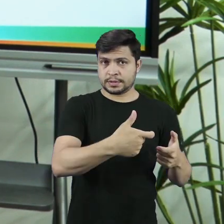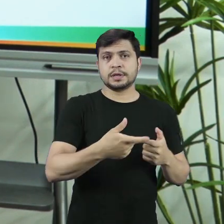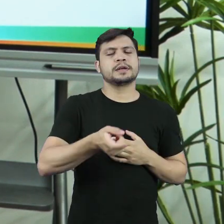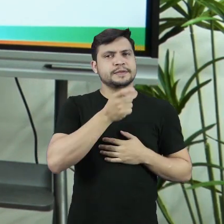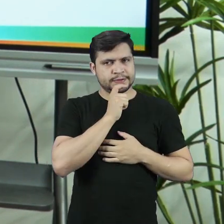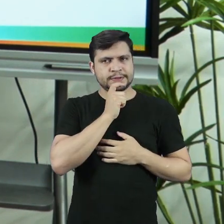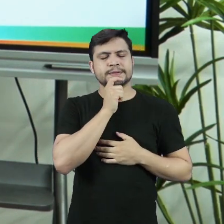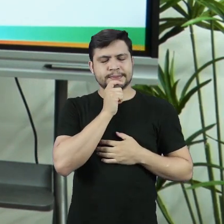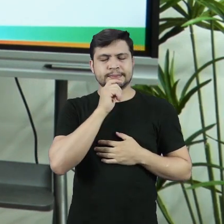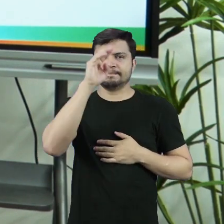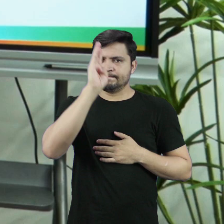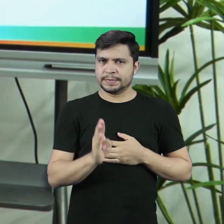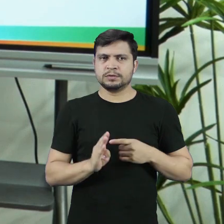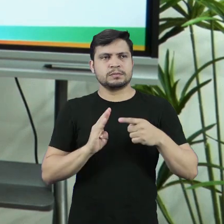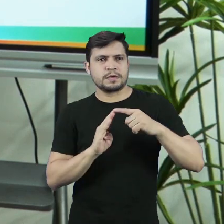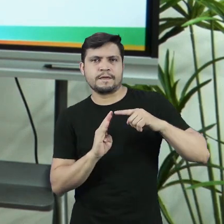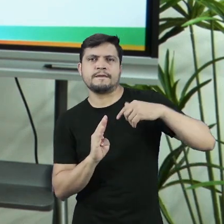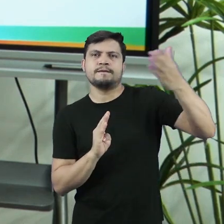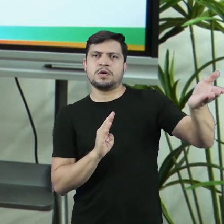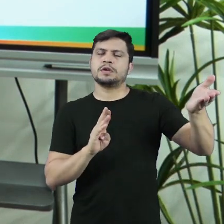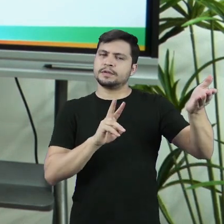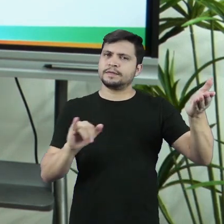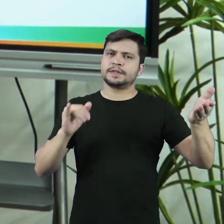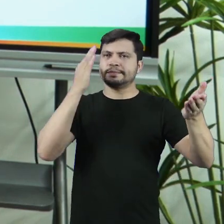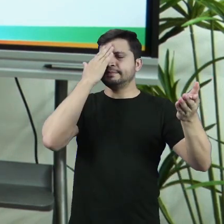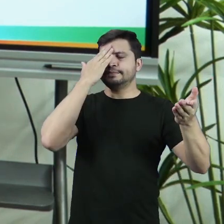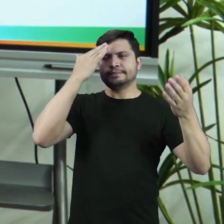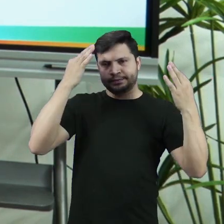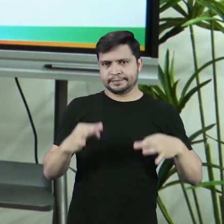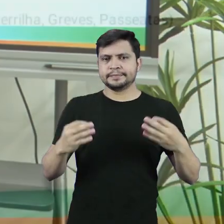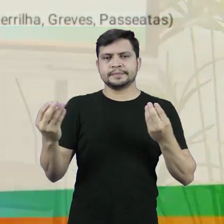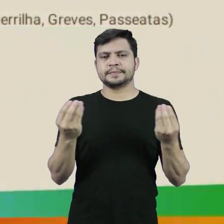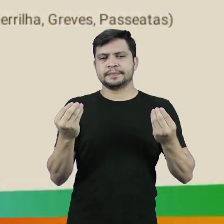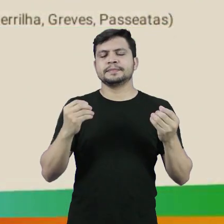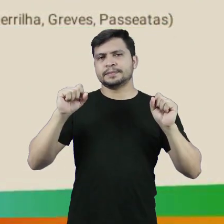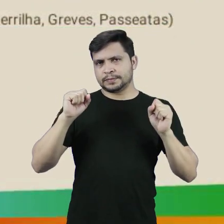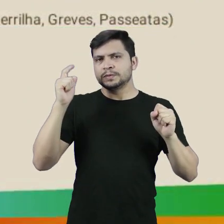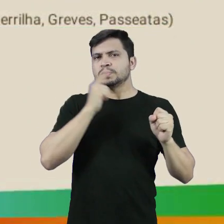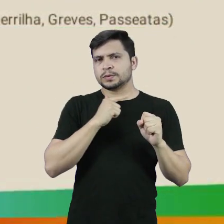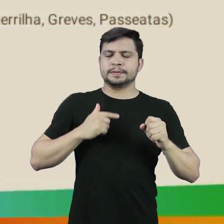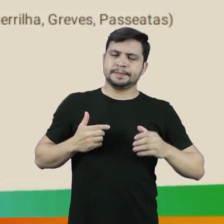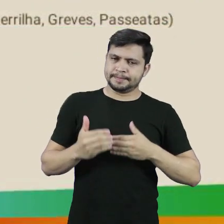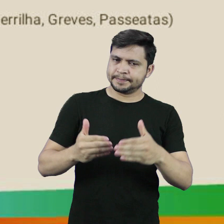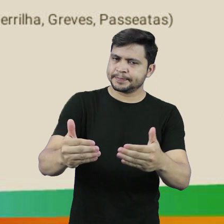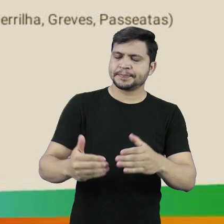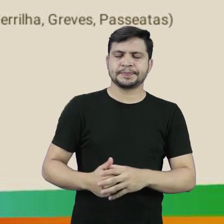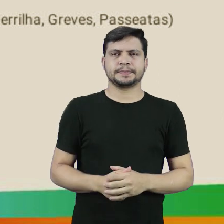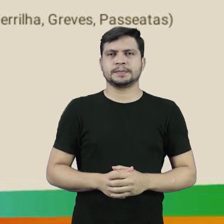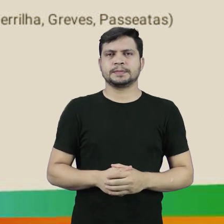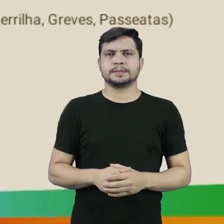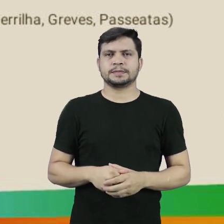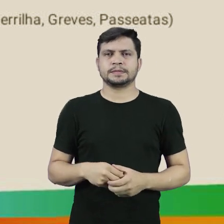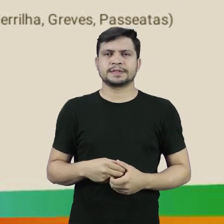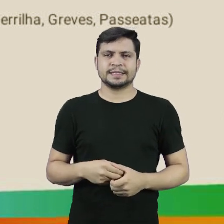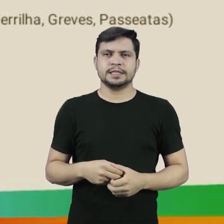gente vai pensar como que a ditadura consegue se manter nesse período. A partir disso, esse se manter,